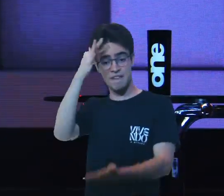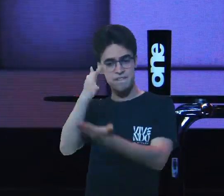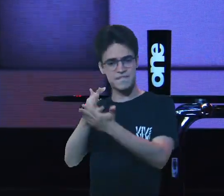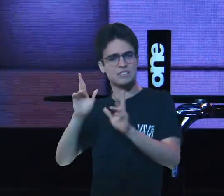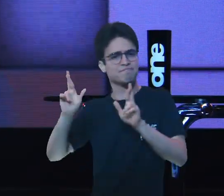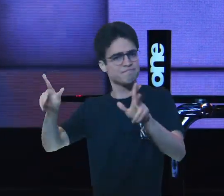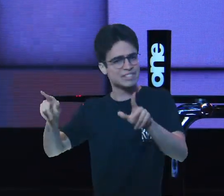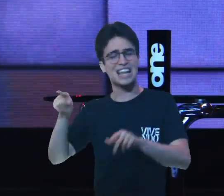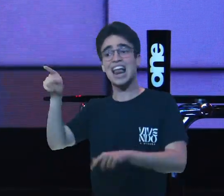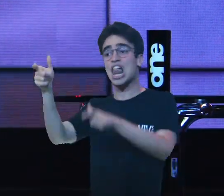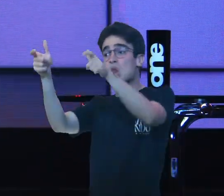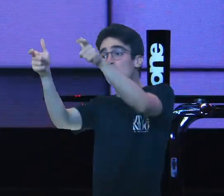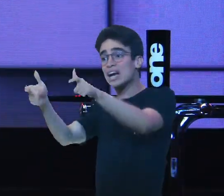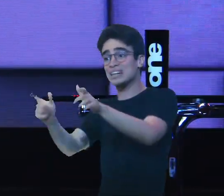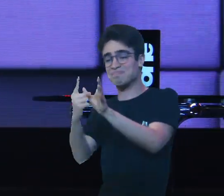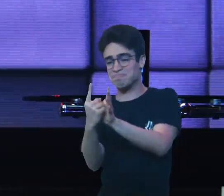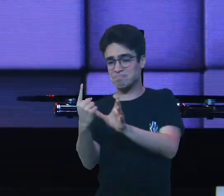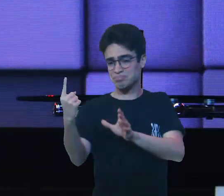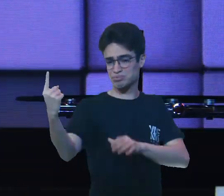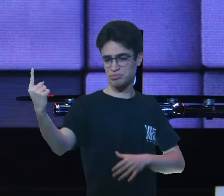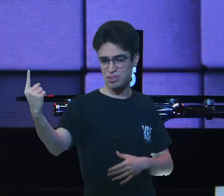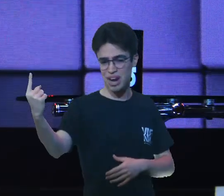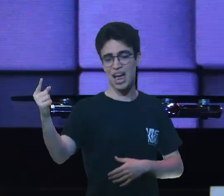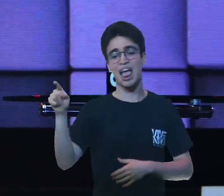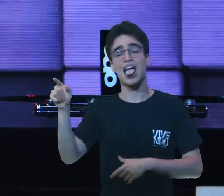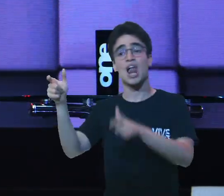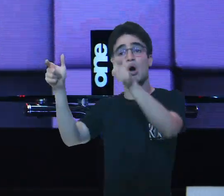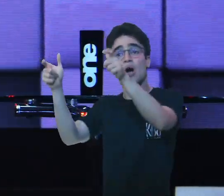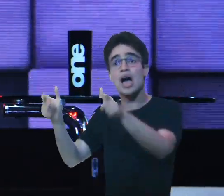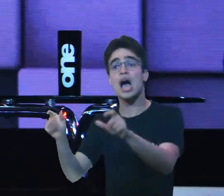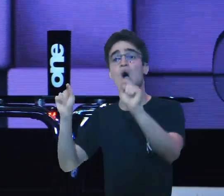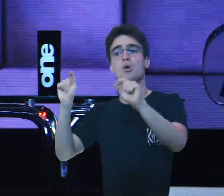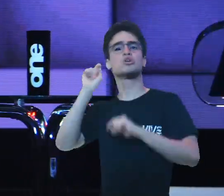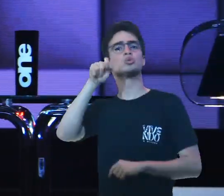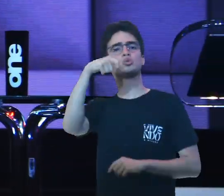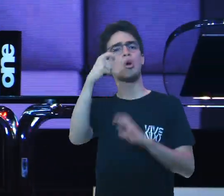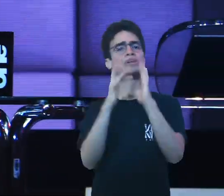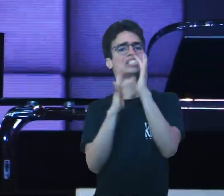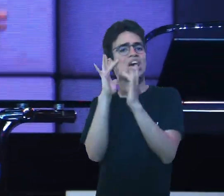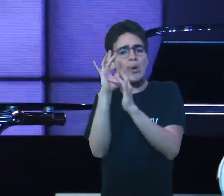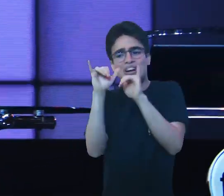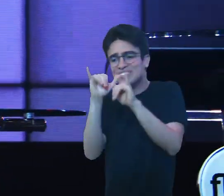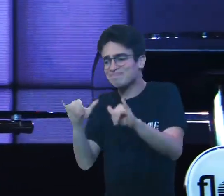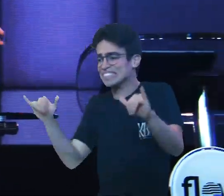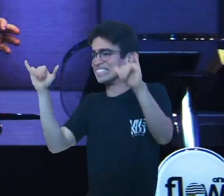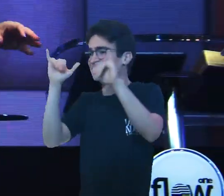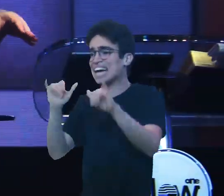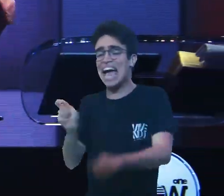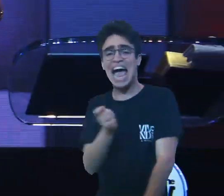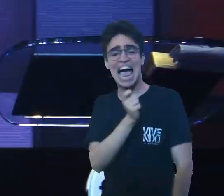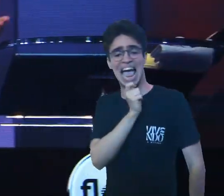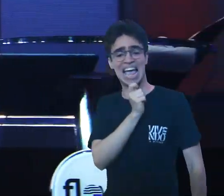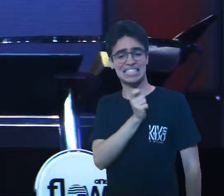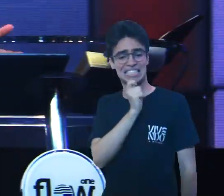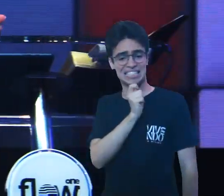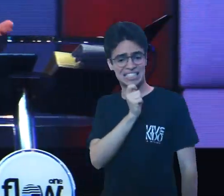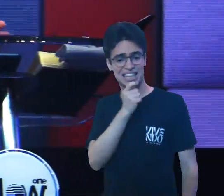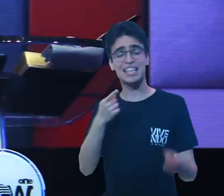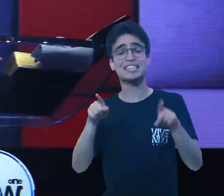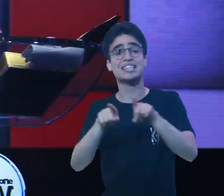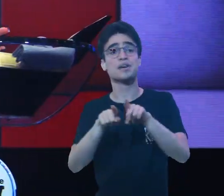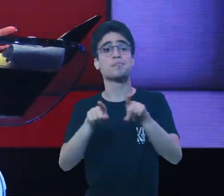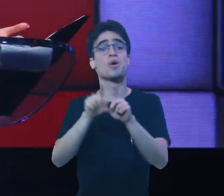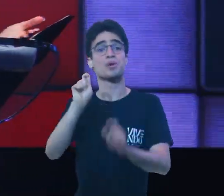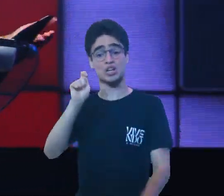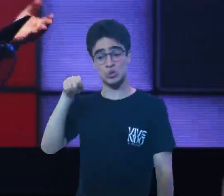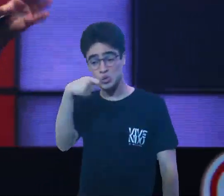extremamente restrita, onde Jesus não foi mencionado para muitos lugares, e onde apenas